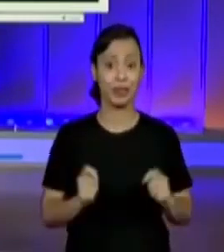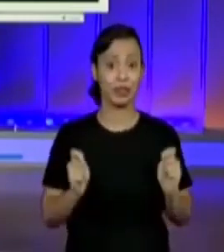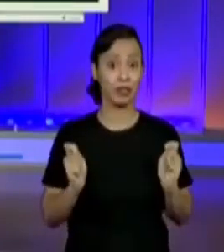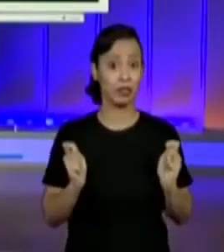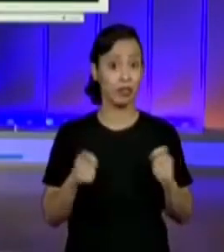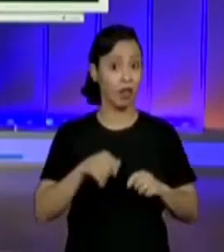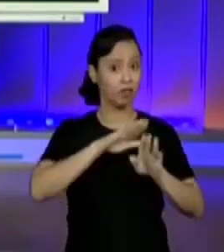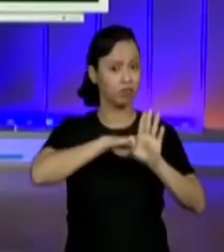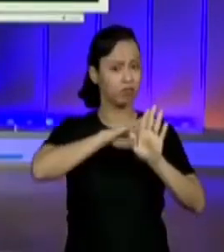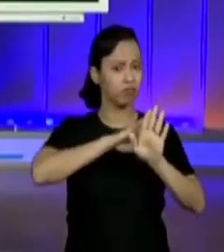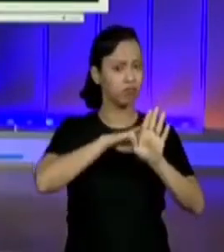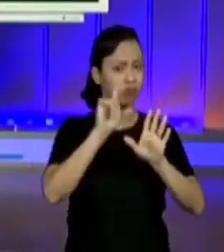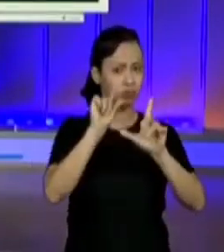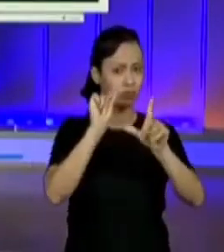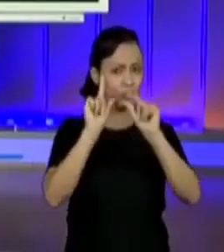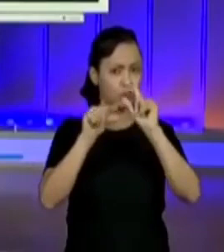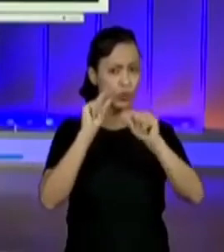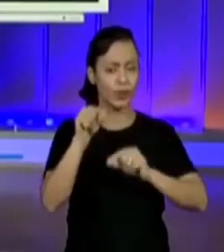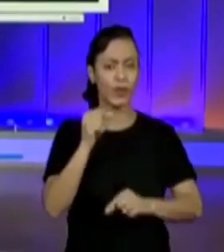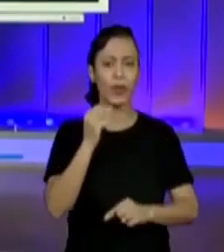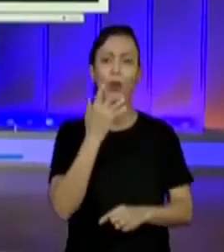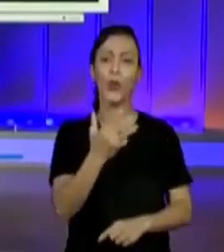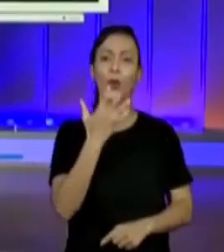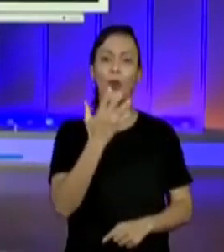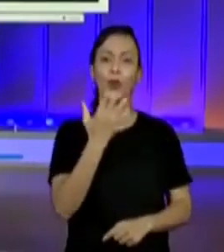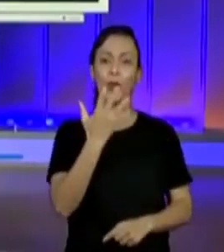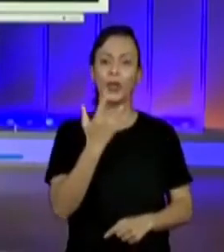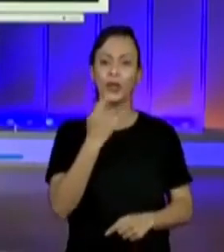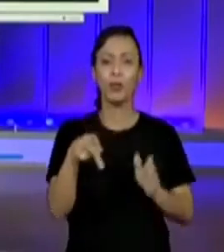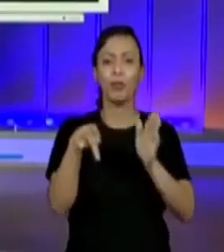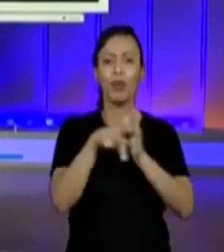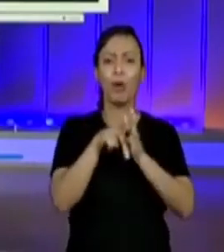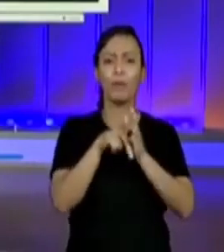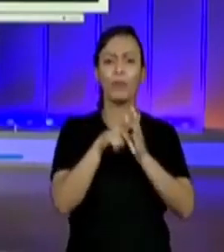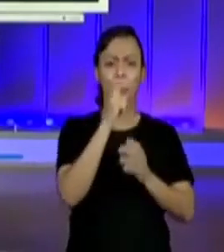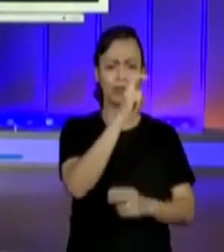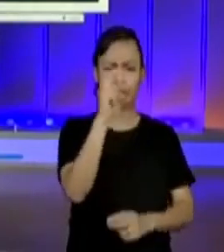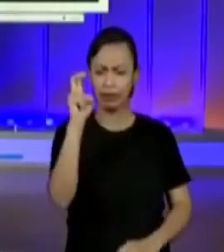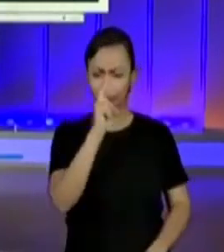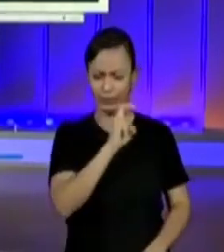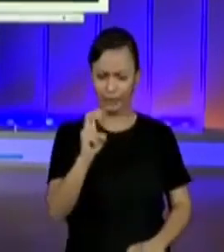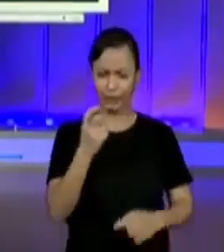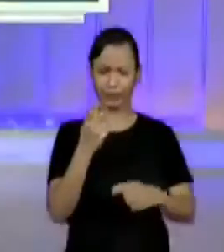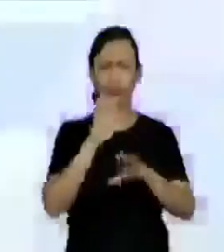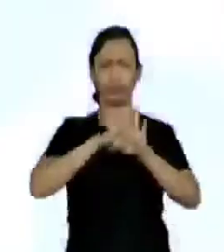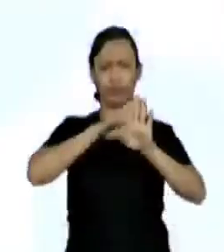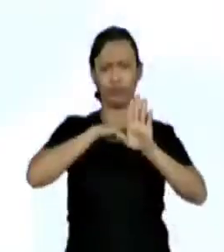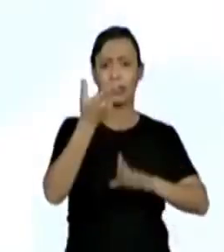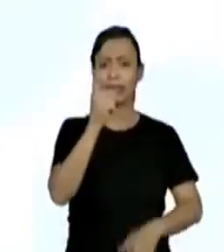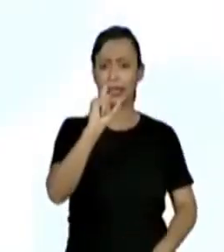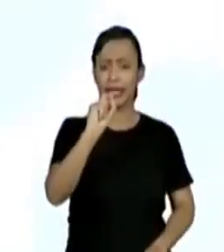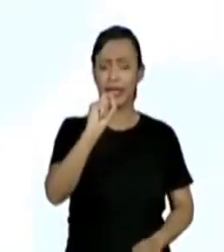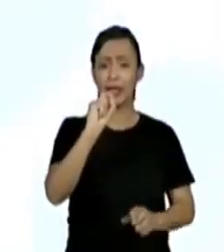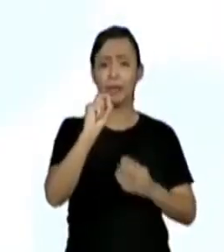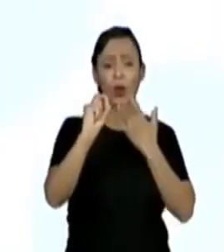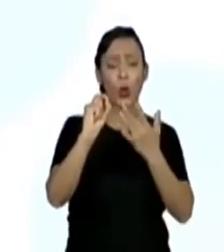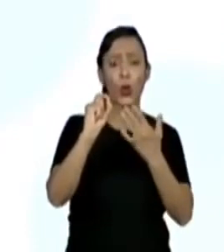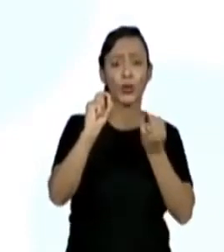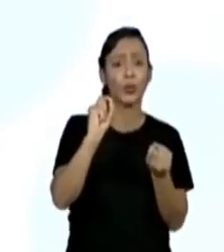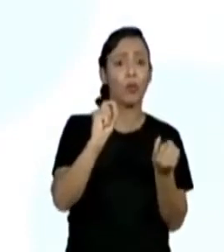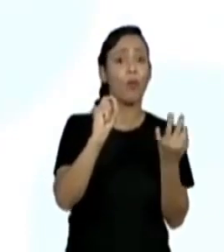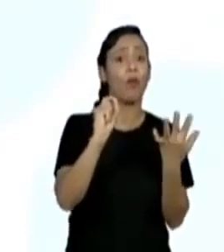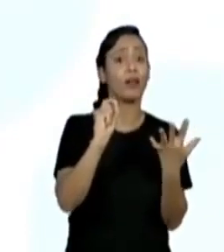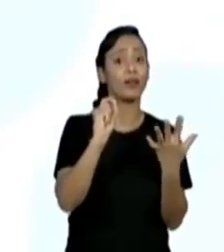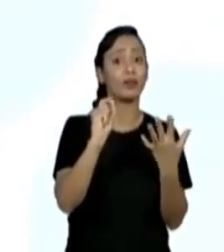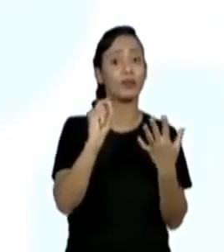a parte colorida da fração em relação ao todo atenção à tela observe a gente vai